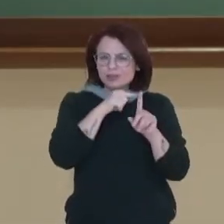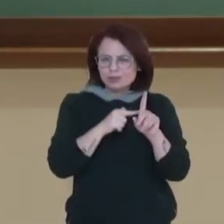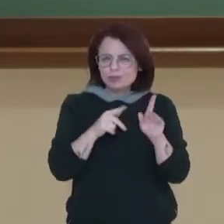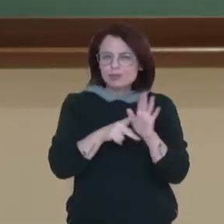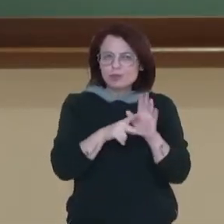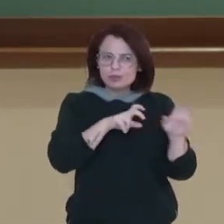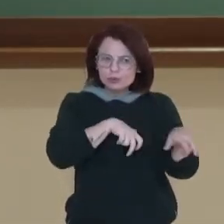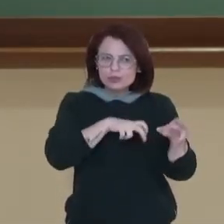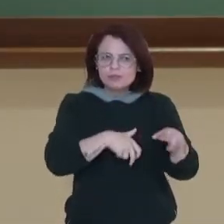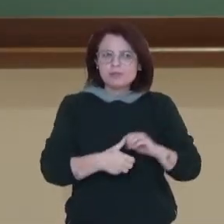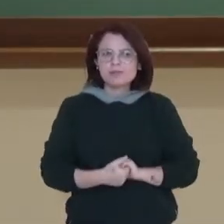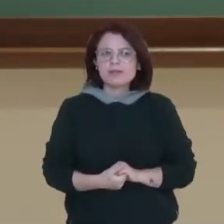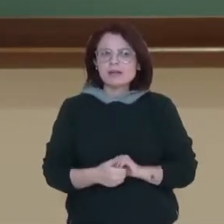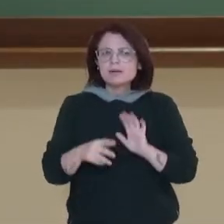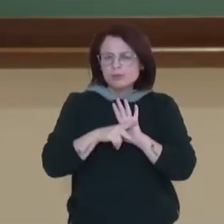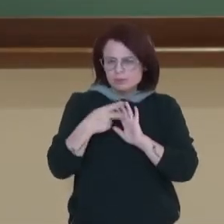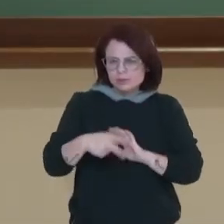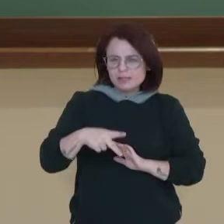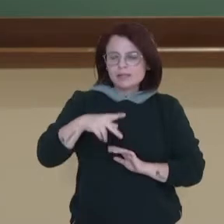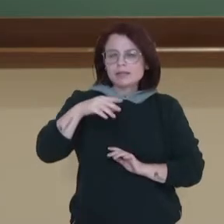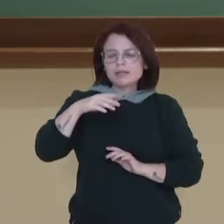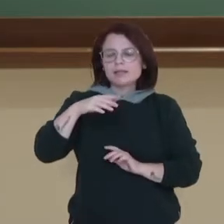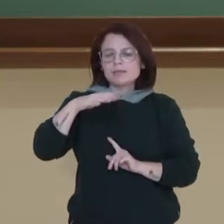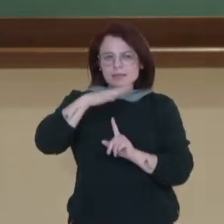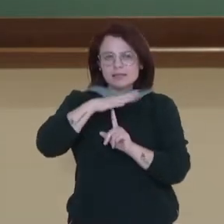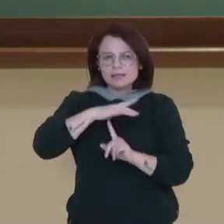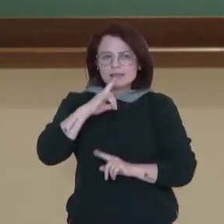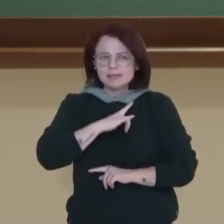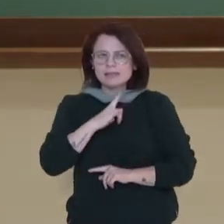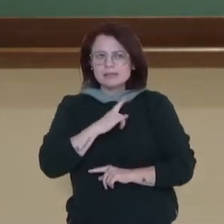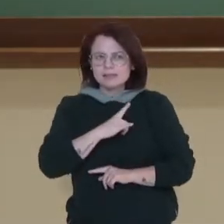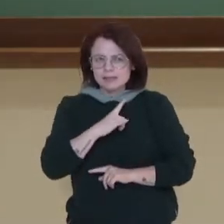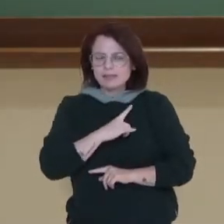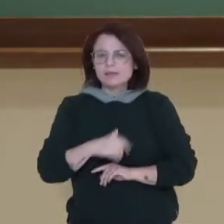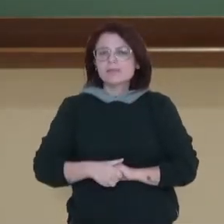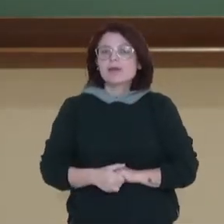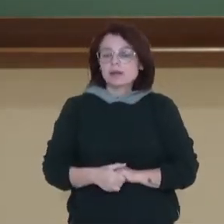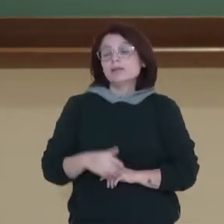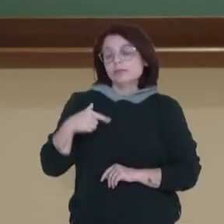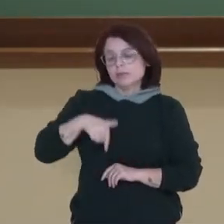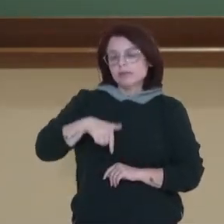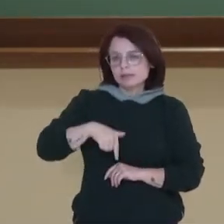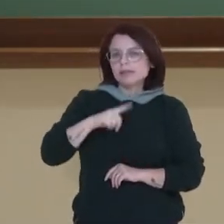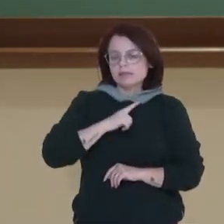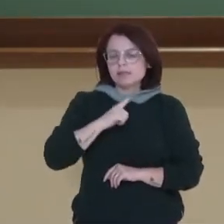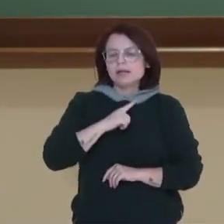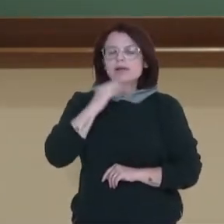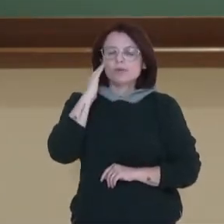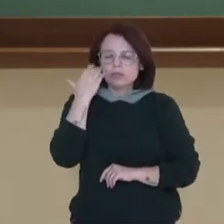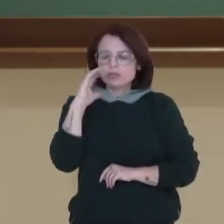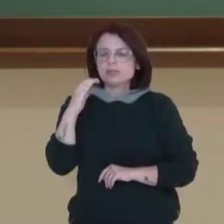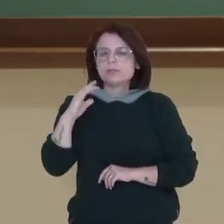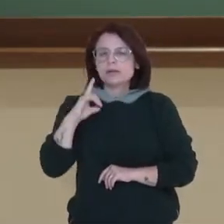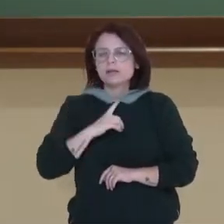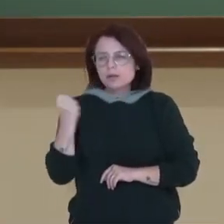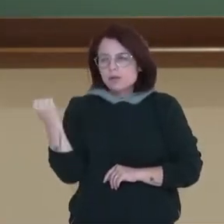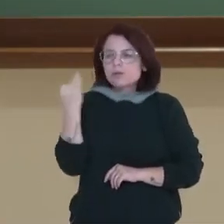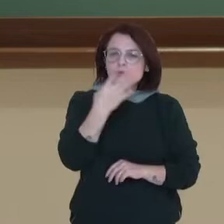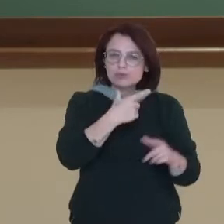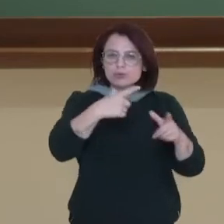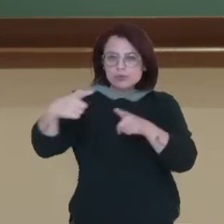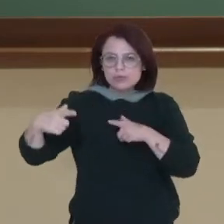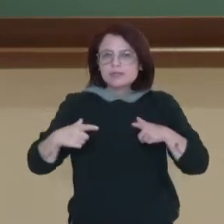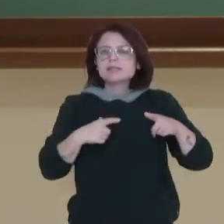no Paraná a gente tem, né, principalmente no sudoeste, aqui na região de Curitiba também a gente encontra algumas regiões de cultivo